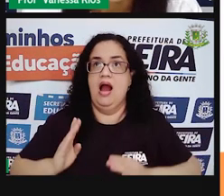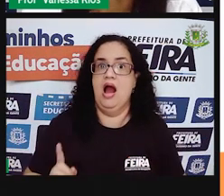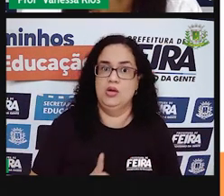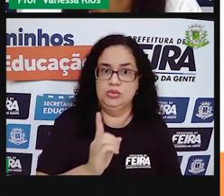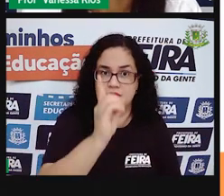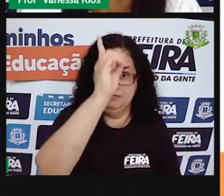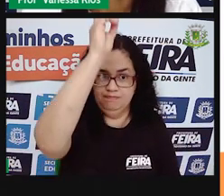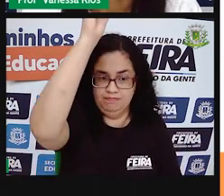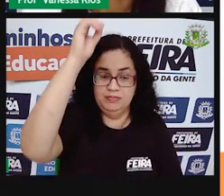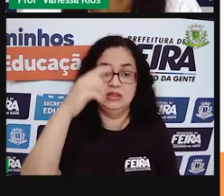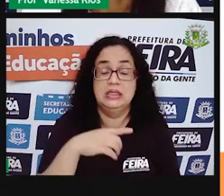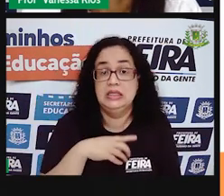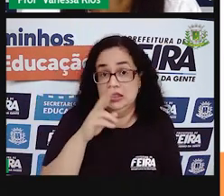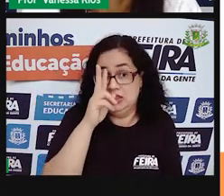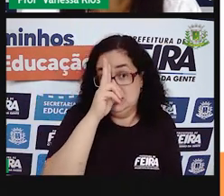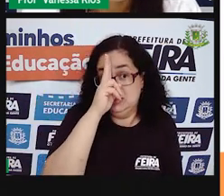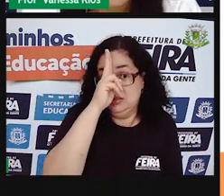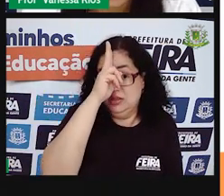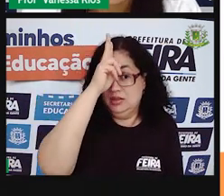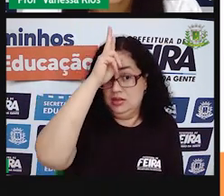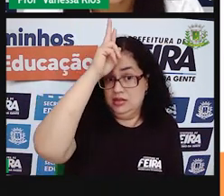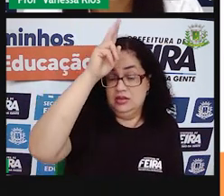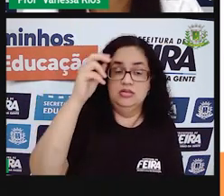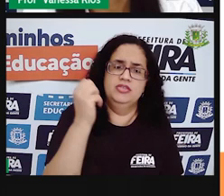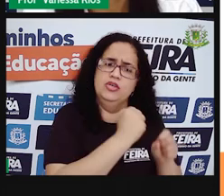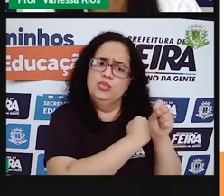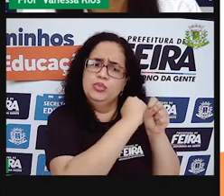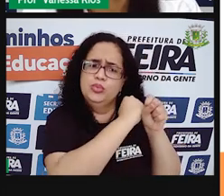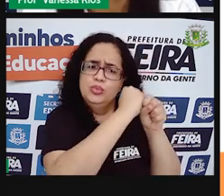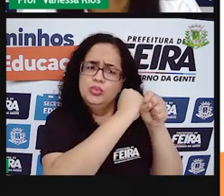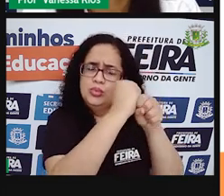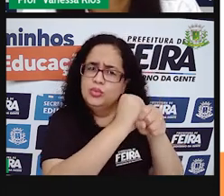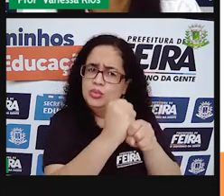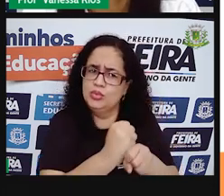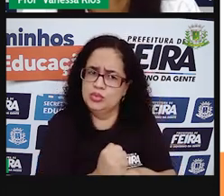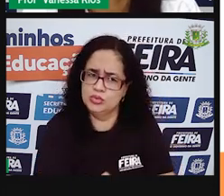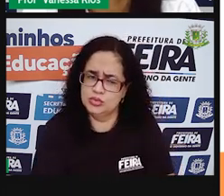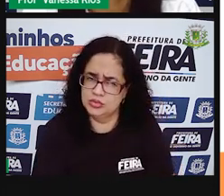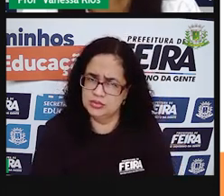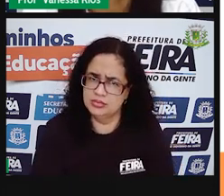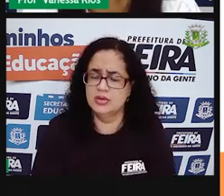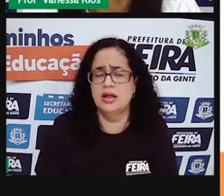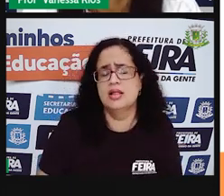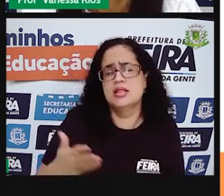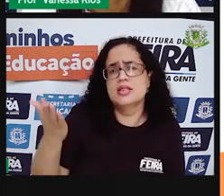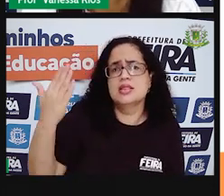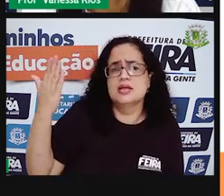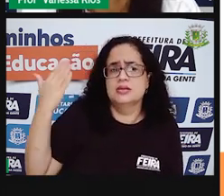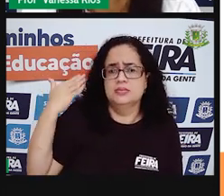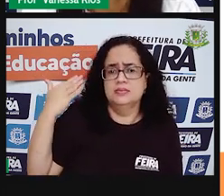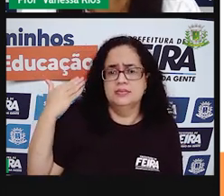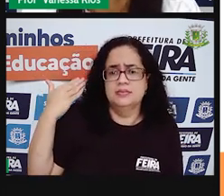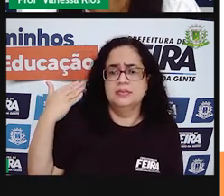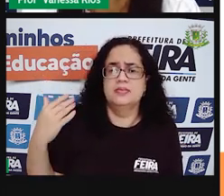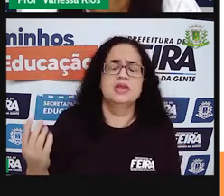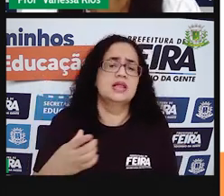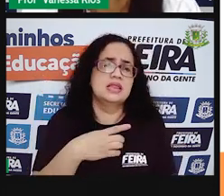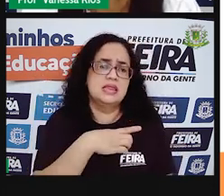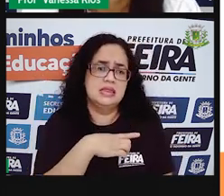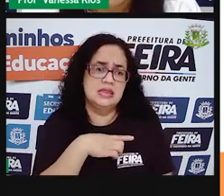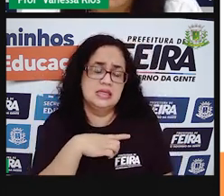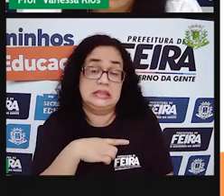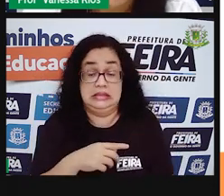altas e que resistem aí há muitos anos. Elas foram construídas aí há muito tempo atrás. Então, para ter toda